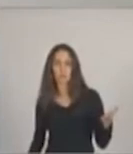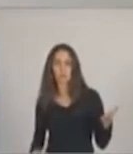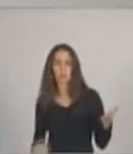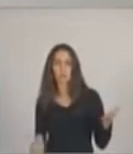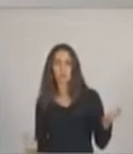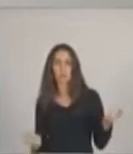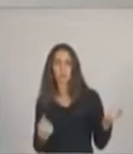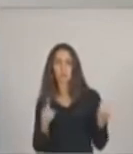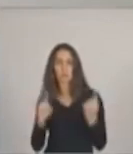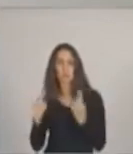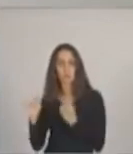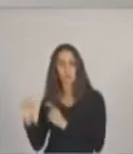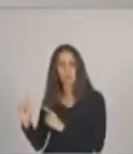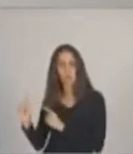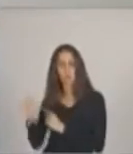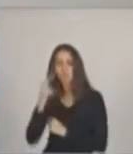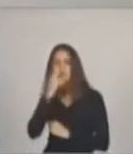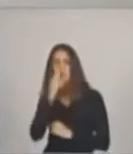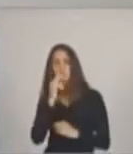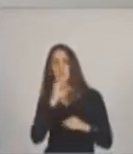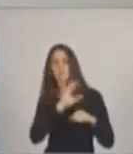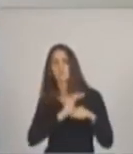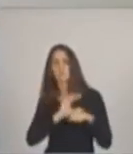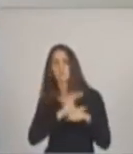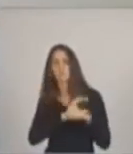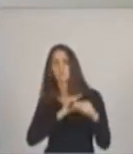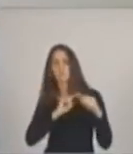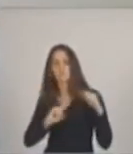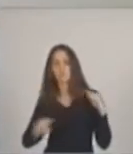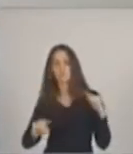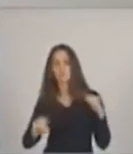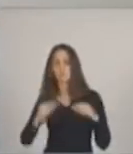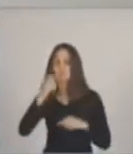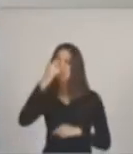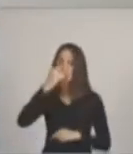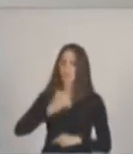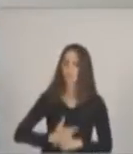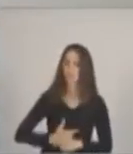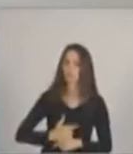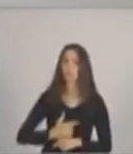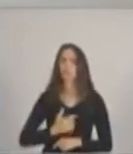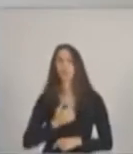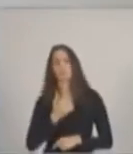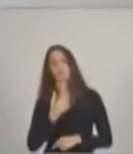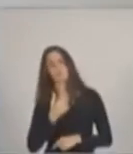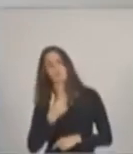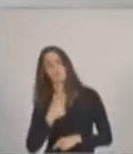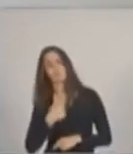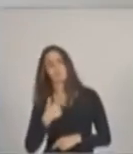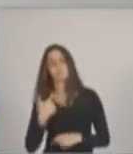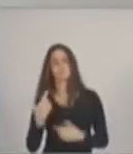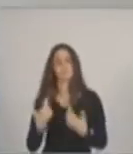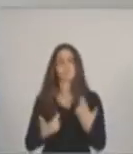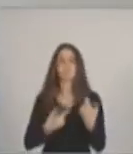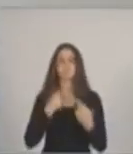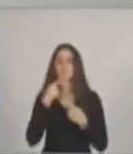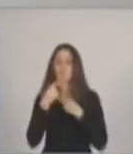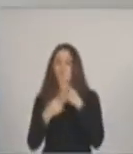se a matéria fosse inconstitucional, aí eu também tenho muitas